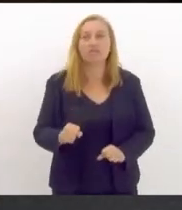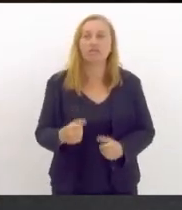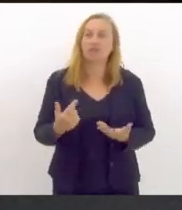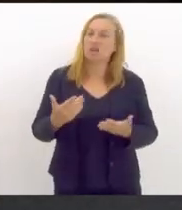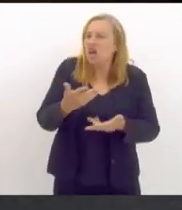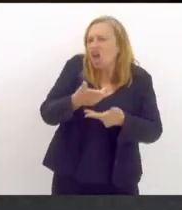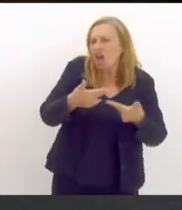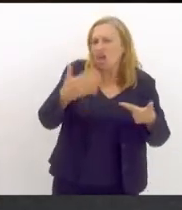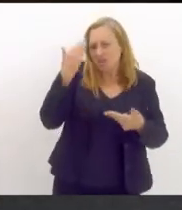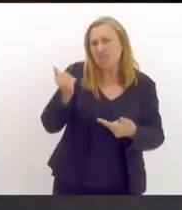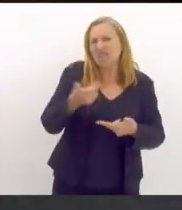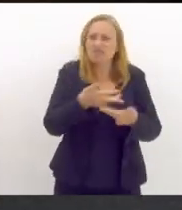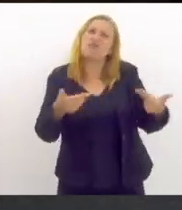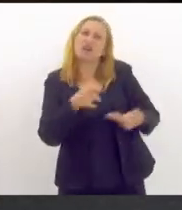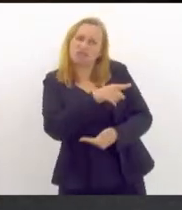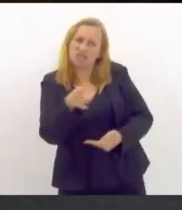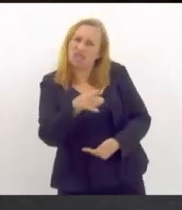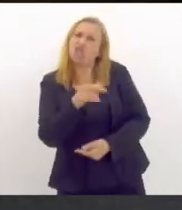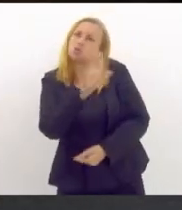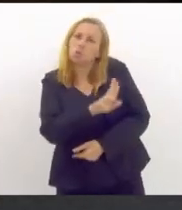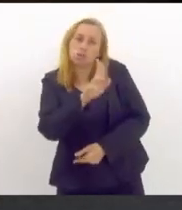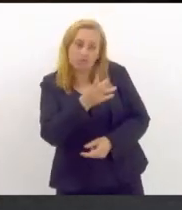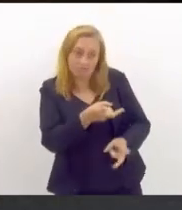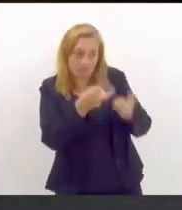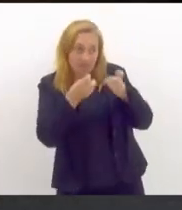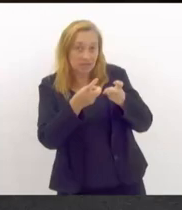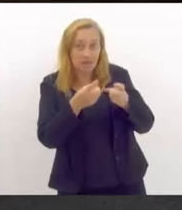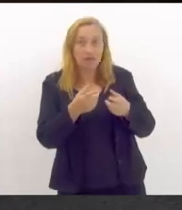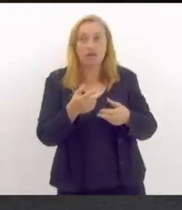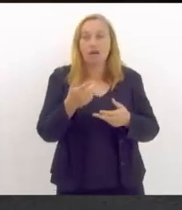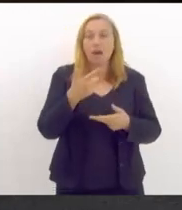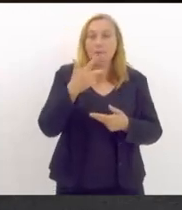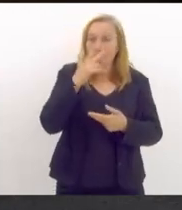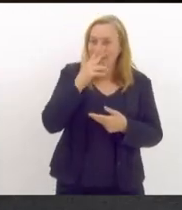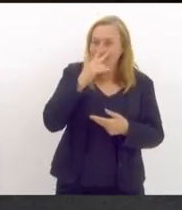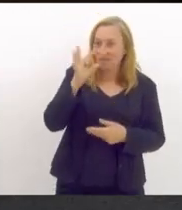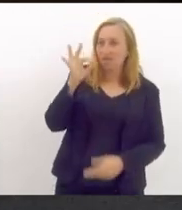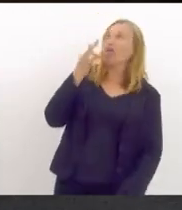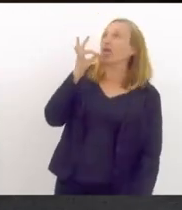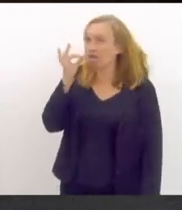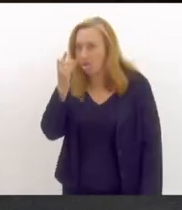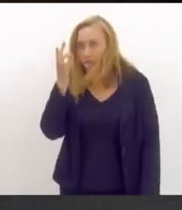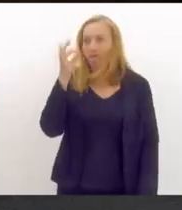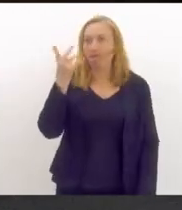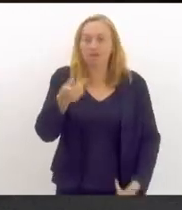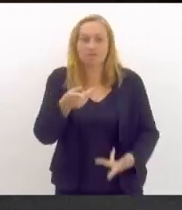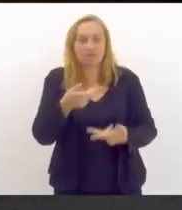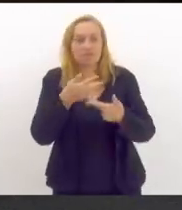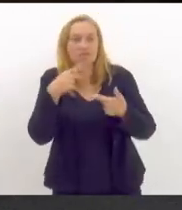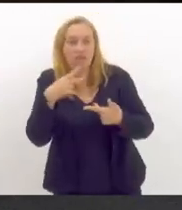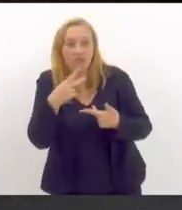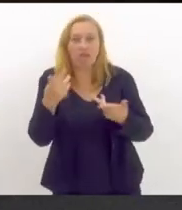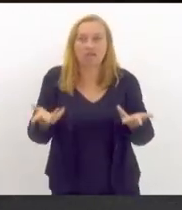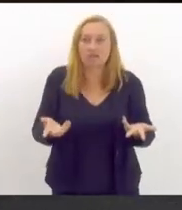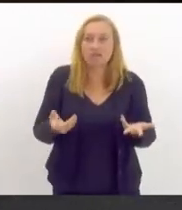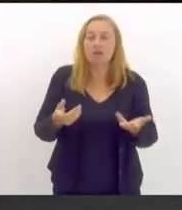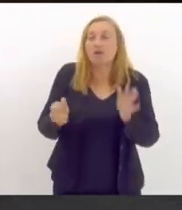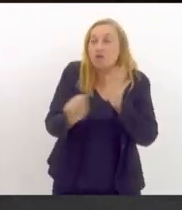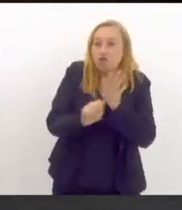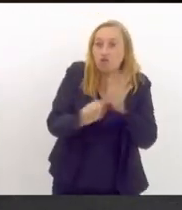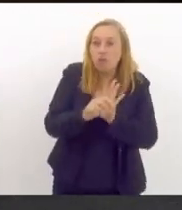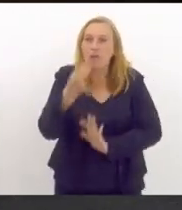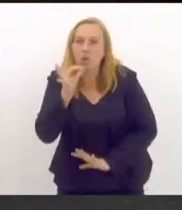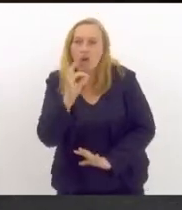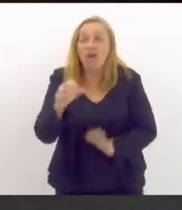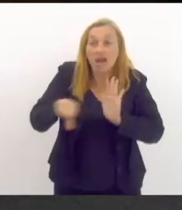eu sei que muitos usem dá para perceber porque parecem que vem entorpecidos aqui de tanta abobrinha que falam mas fumar maconha é crime